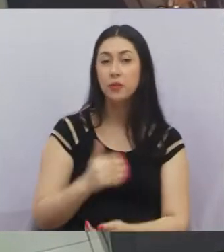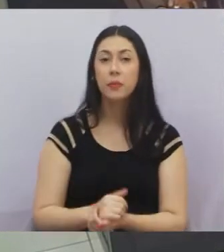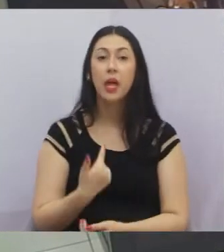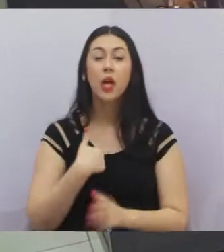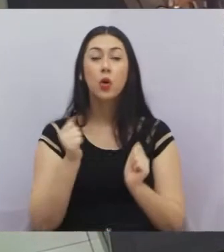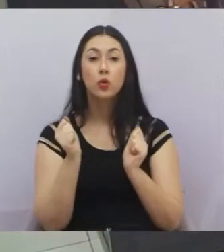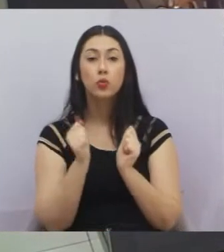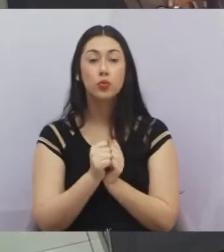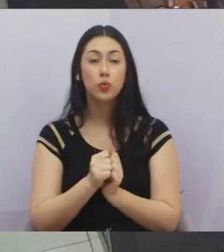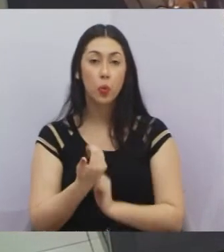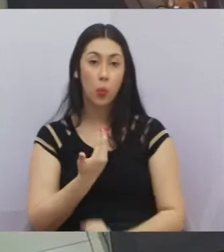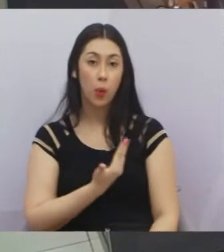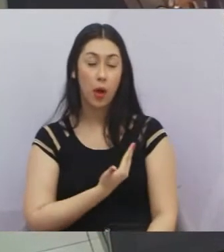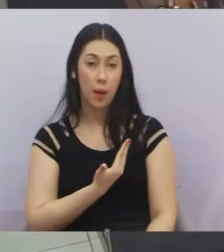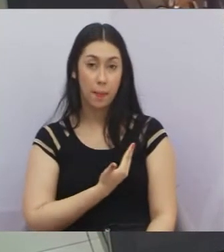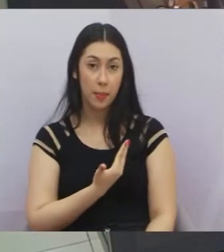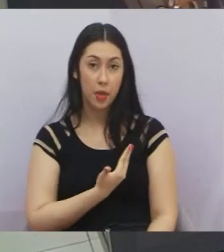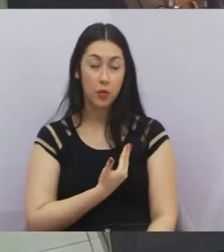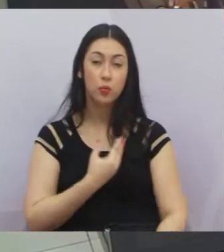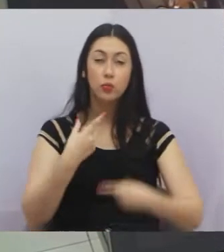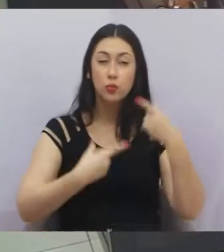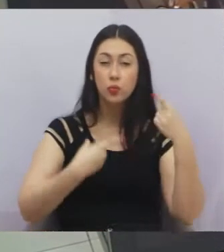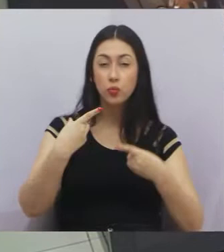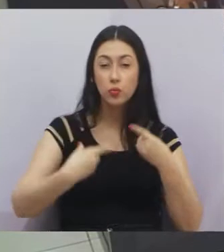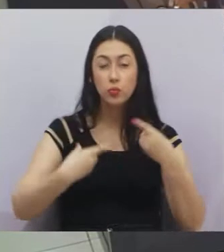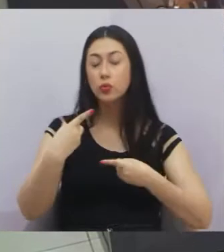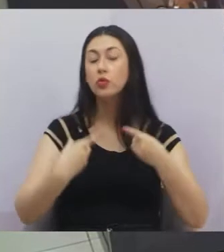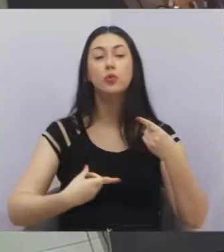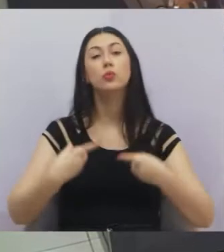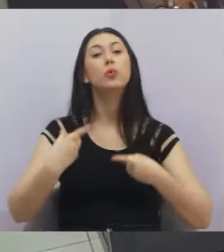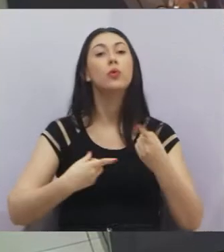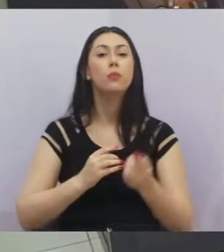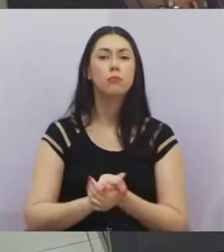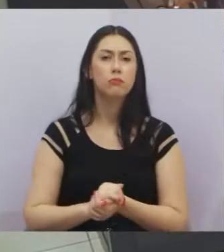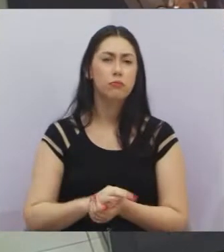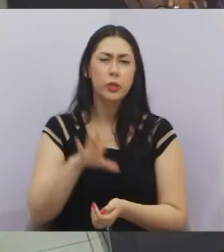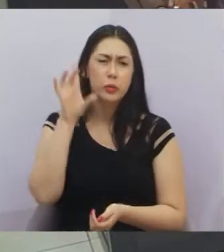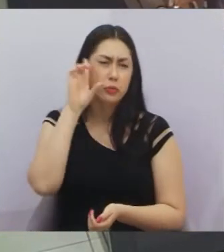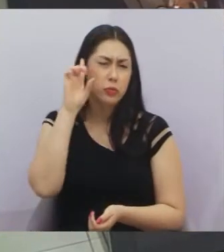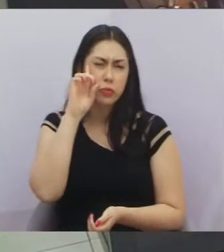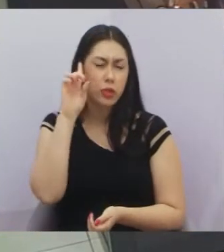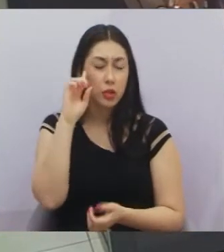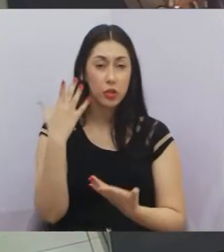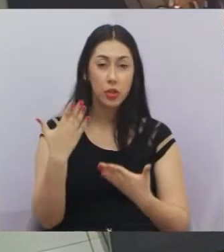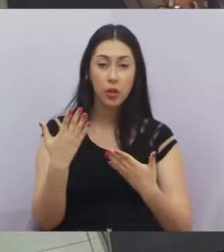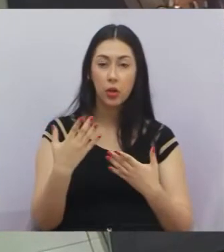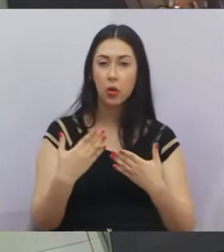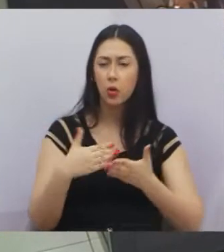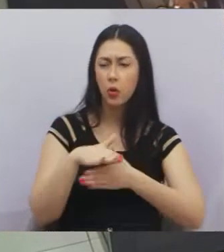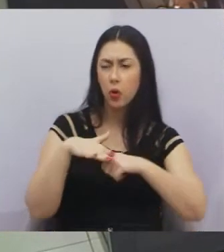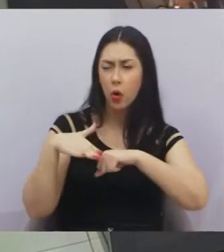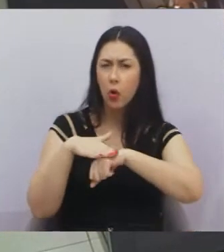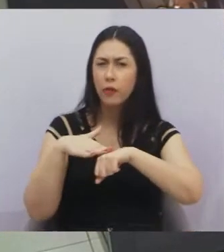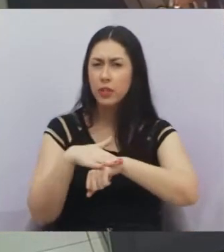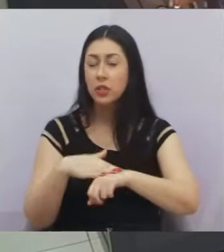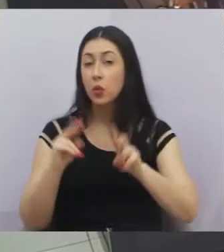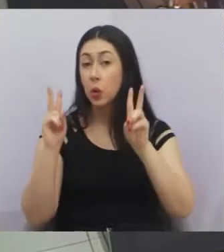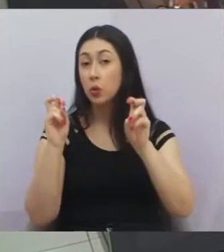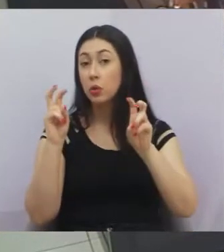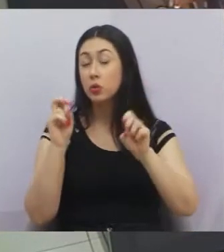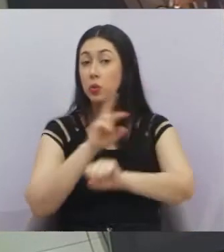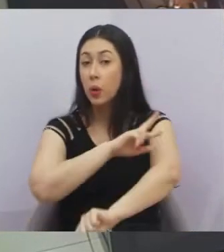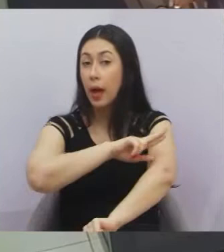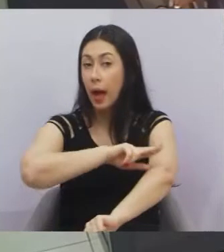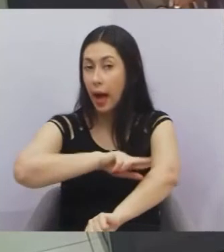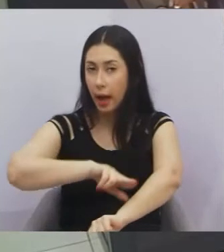amigo, educador físico, discutindo, não é? No cotidiano da vida, sobre essas questões de raça.